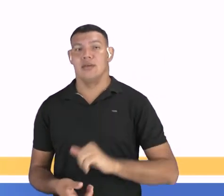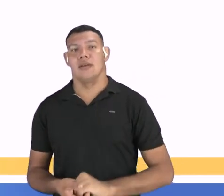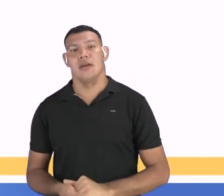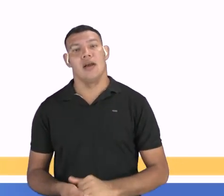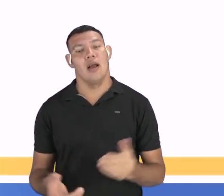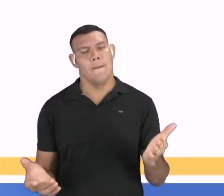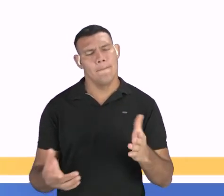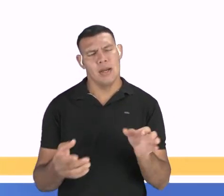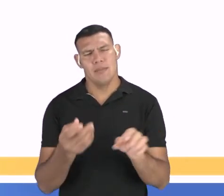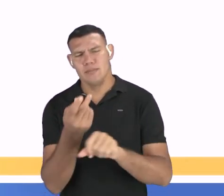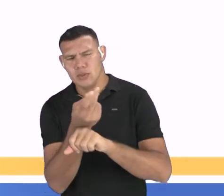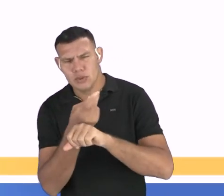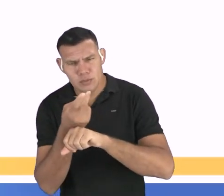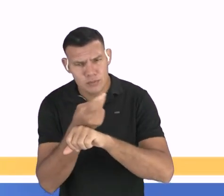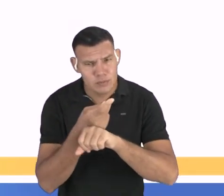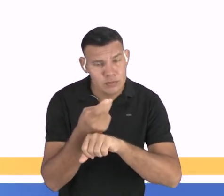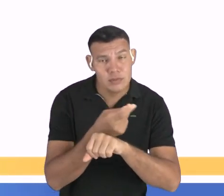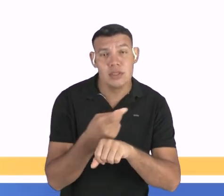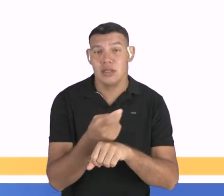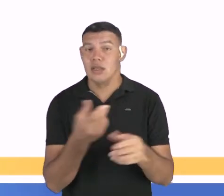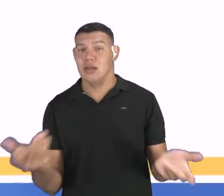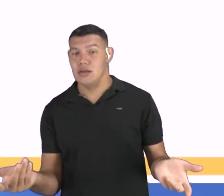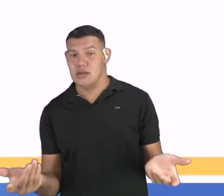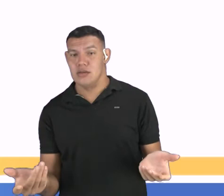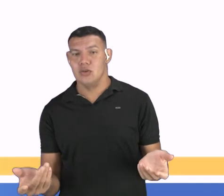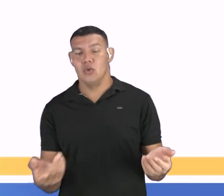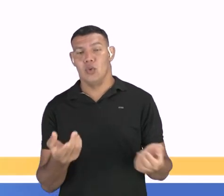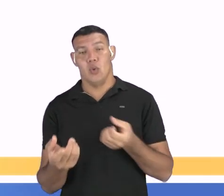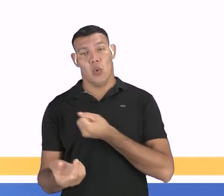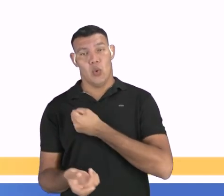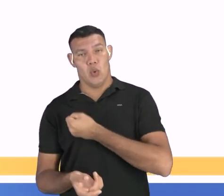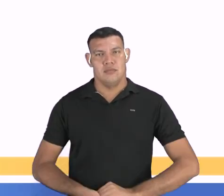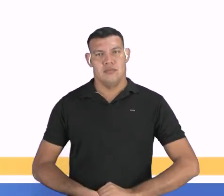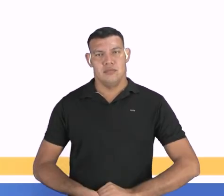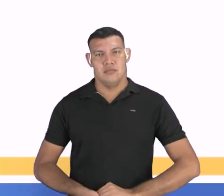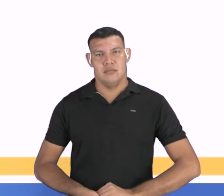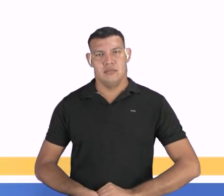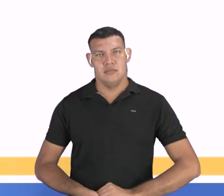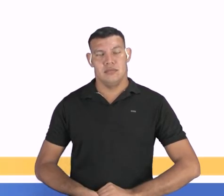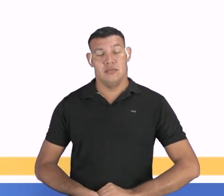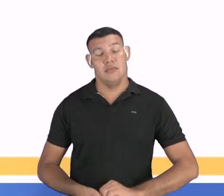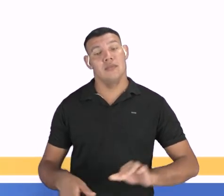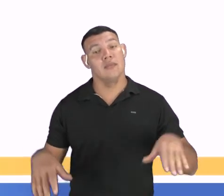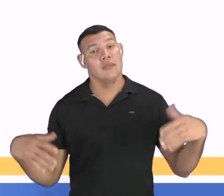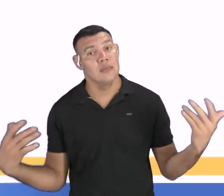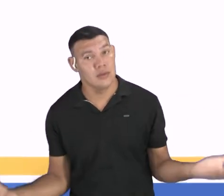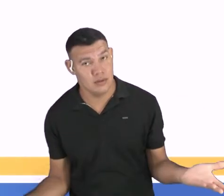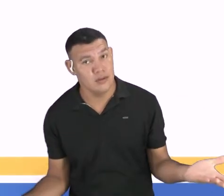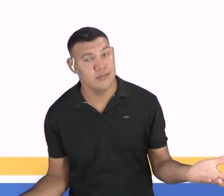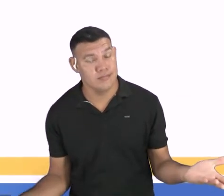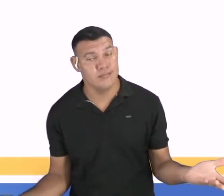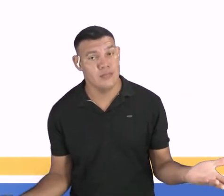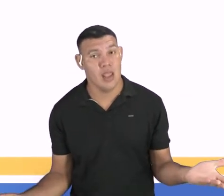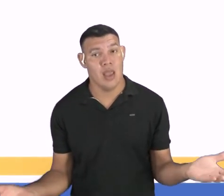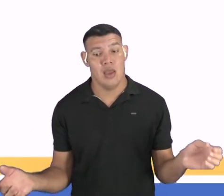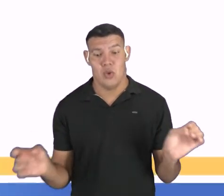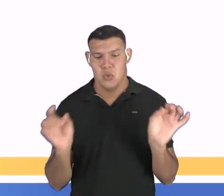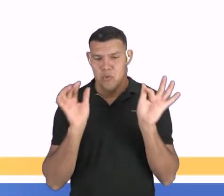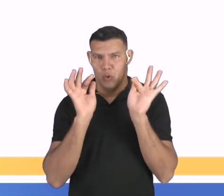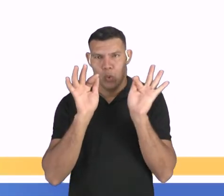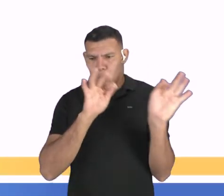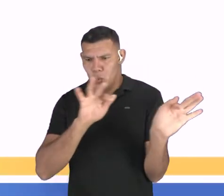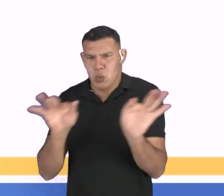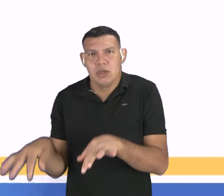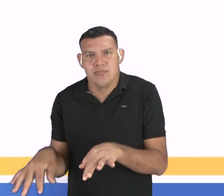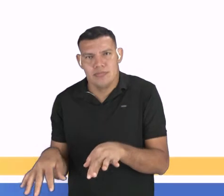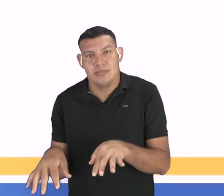4 que sejam maiores que 25 e menores que 41. Muito bem, então com isso, nós concluímos, né, que a